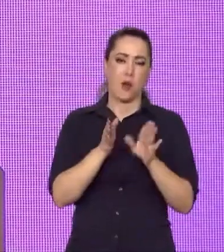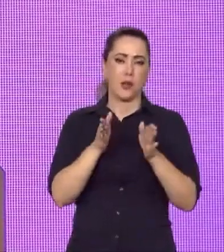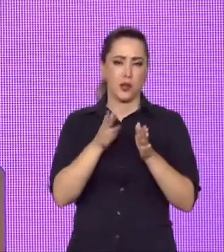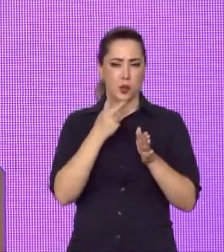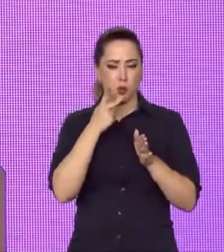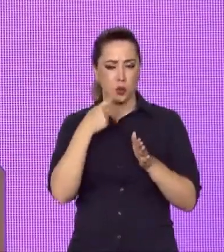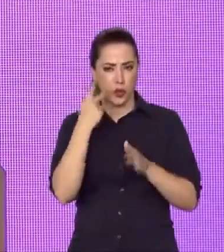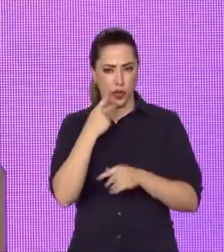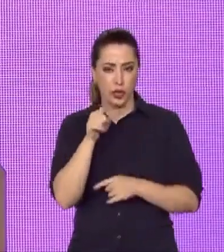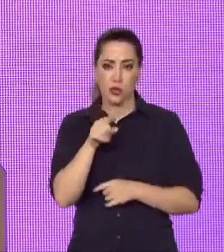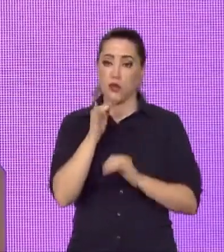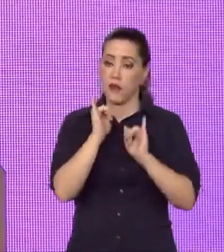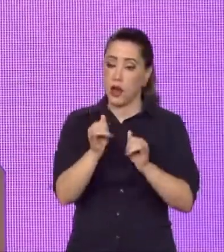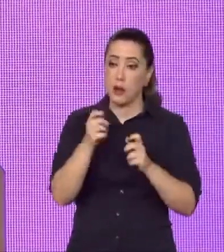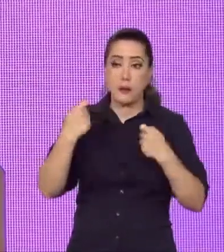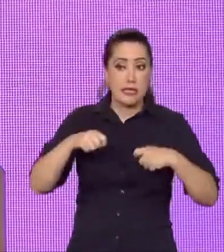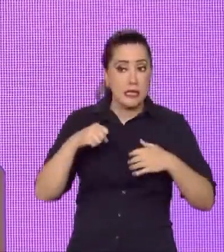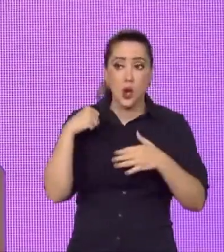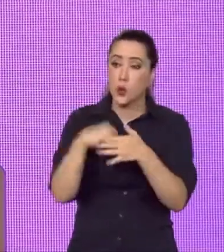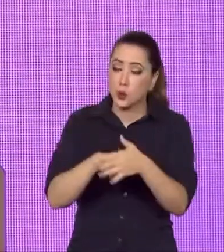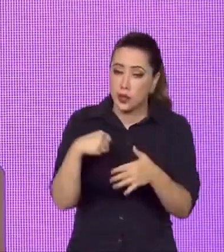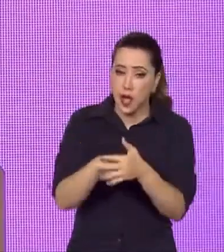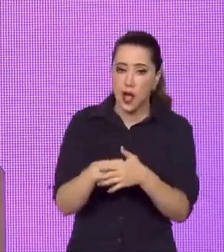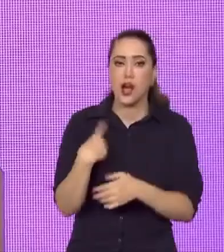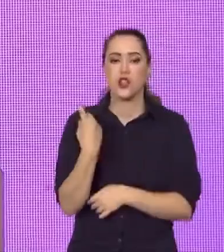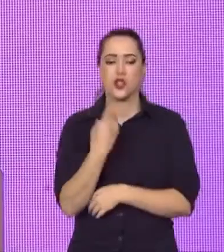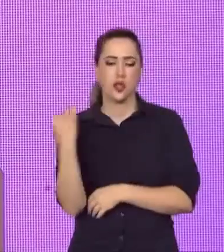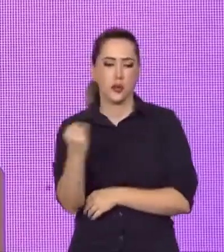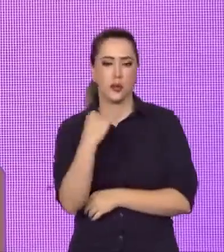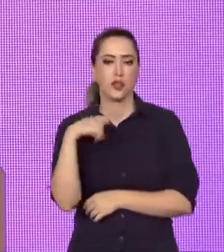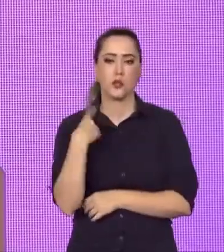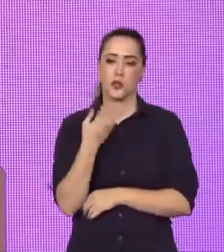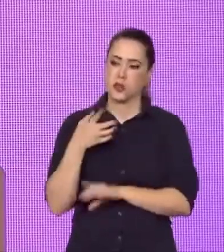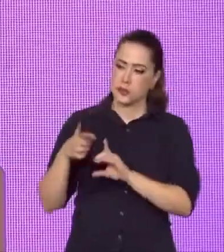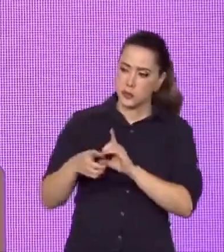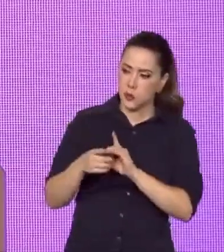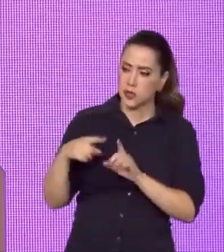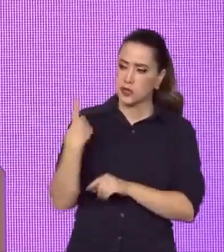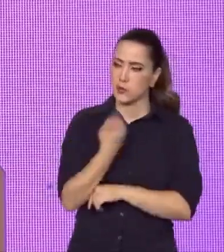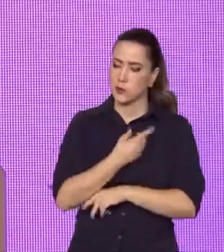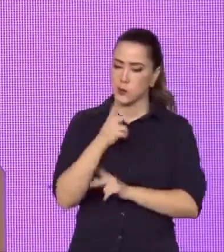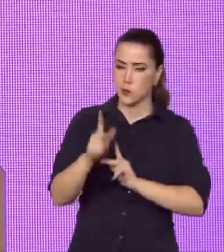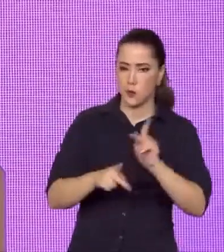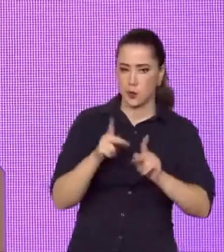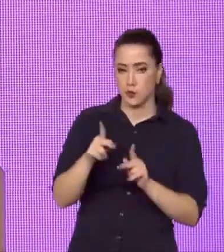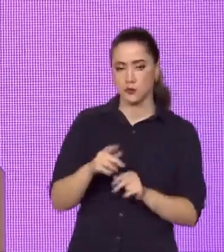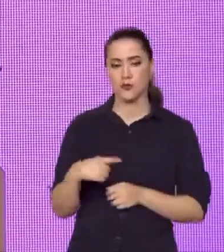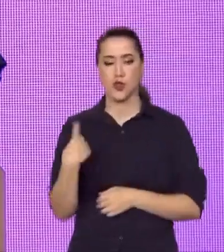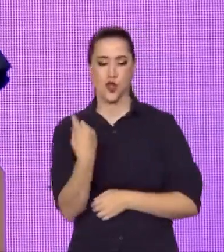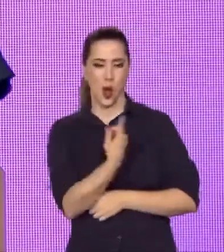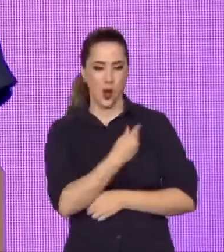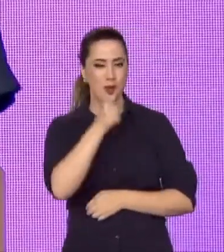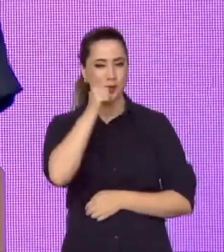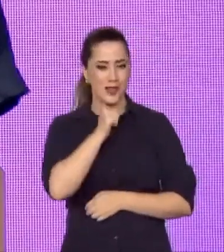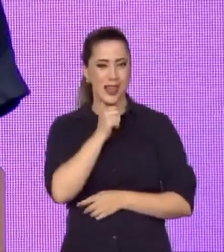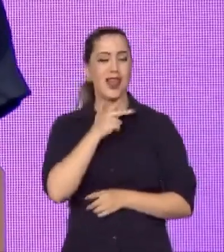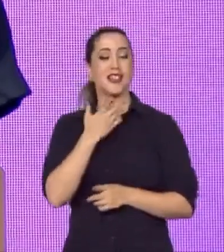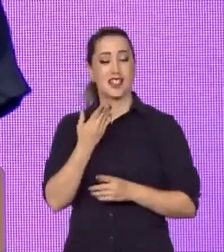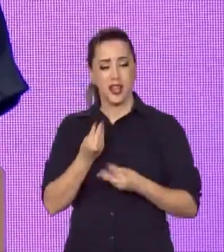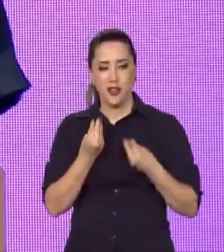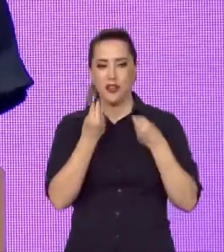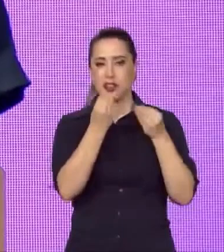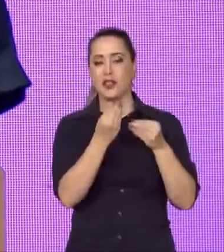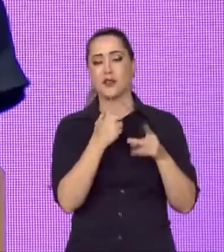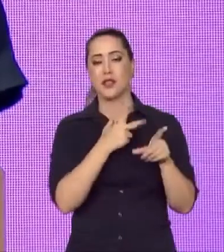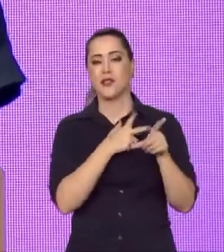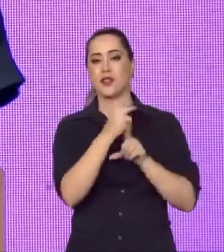fundamentais para a política, para a democracia e para o nosso povo. Fomos nós, mulheres, que garantimos a vitória do presidente Lula